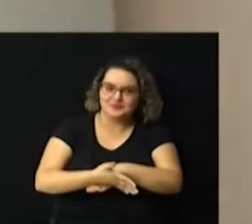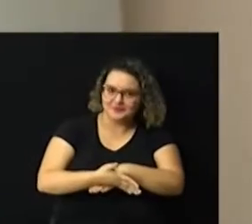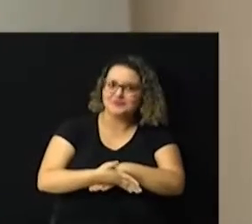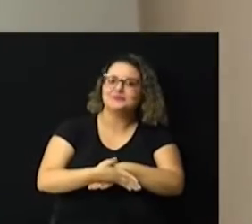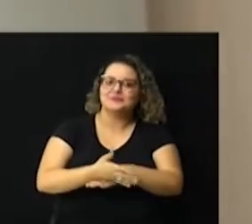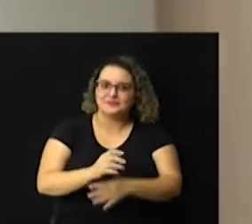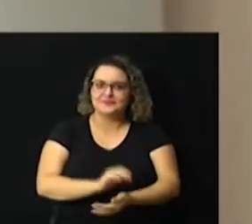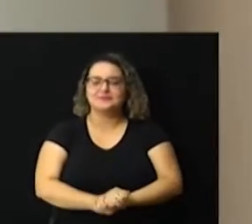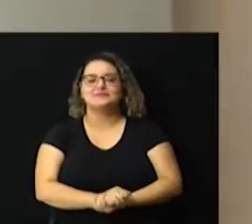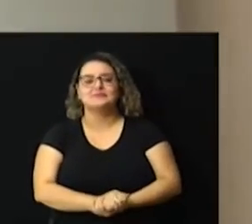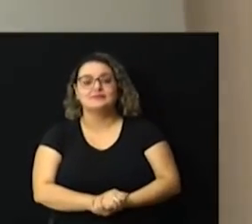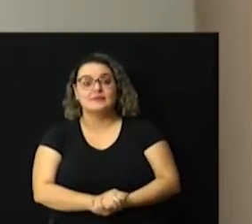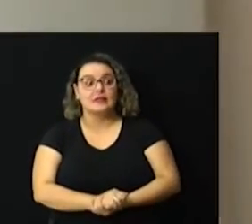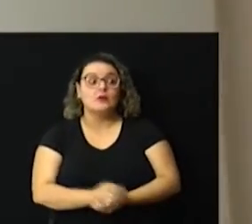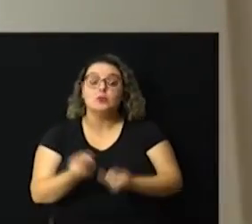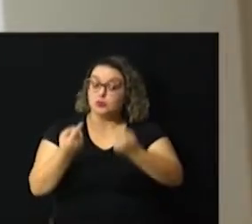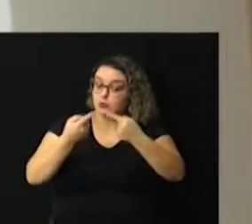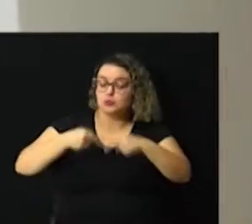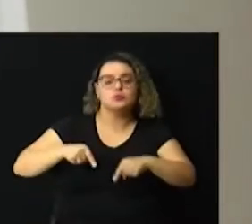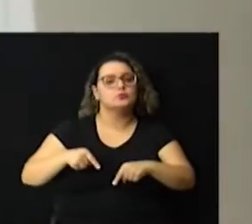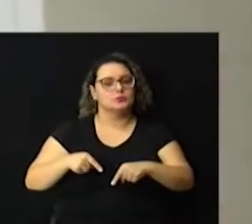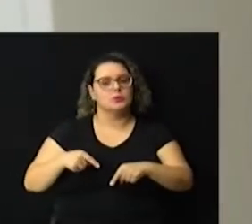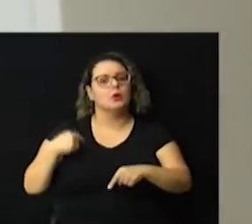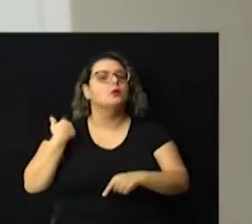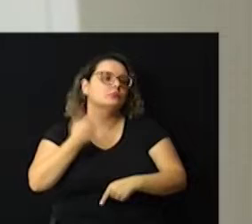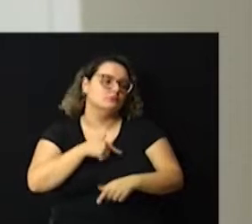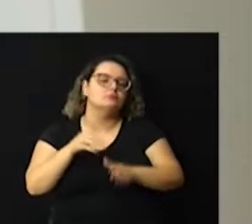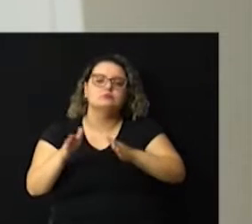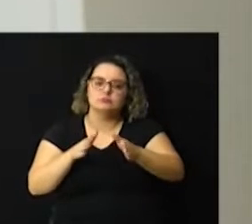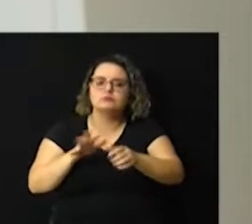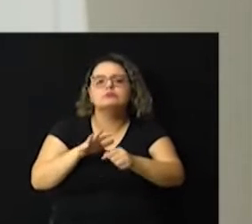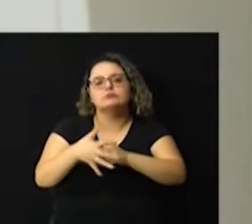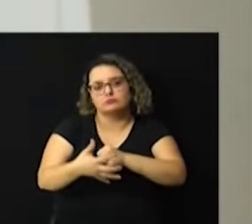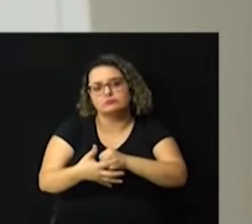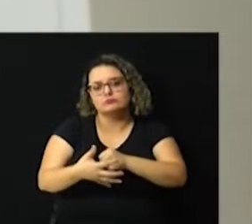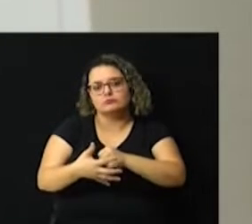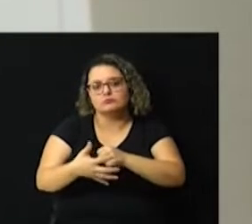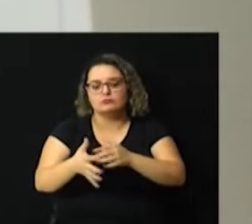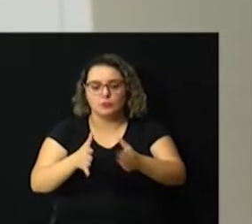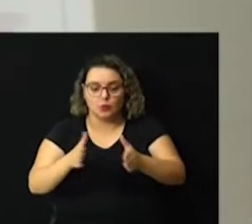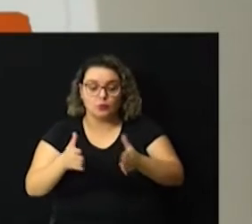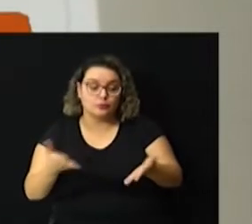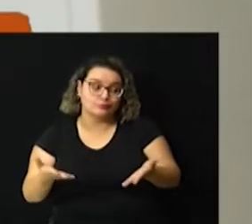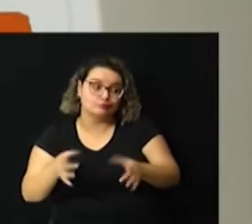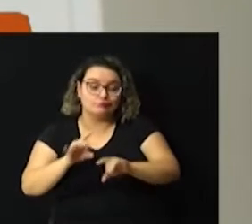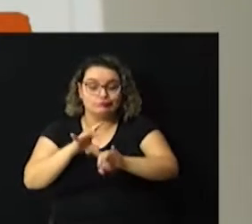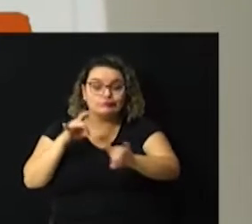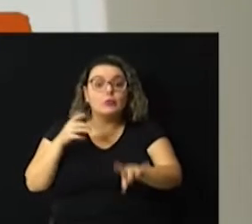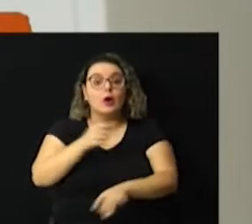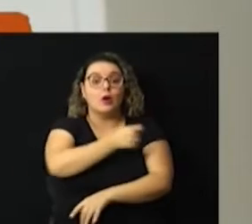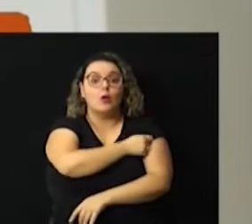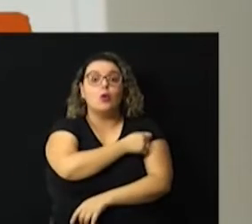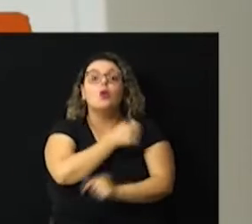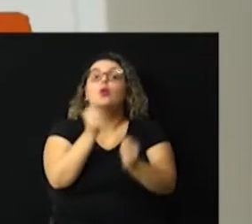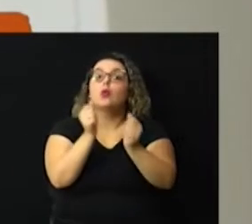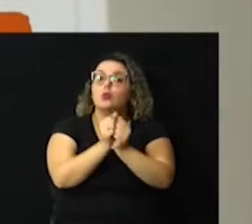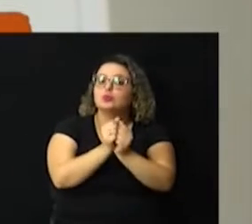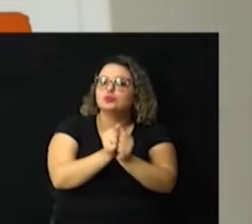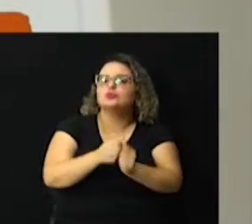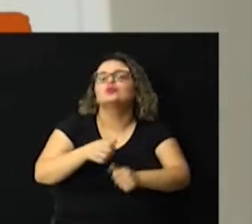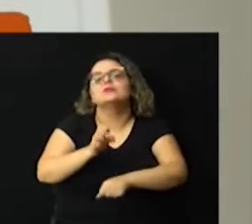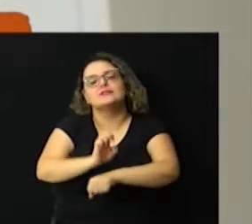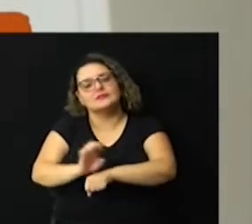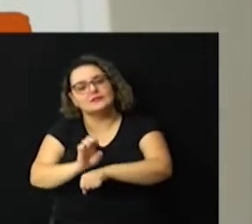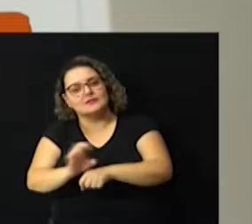eletiva, porque foi um desafio, né? A gente na pandemia, aula online, foi tudo muito novo pra gente. E junto com as